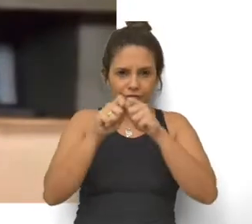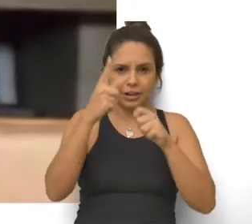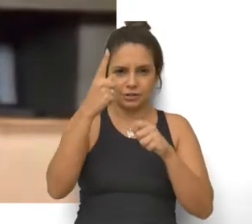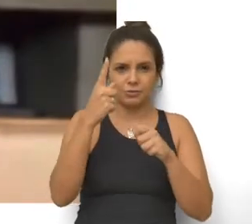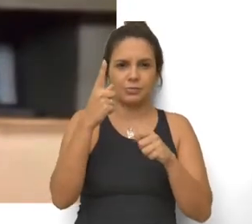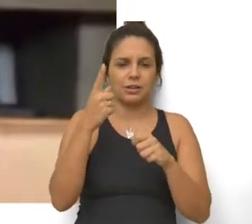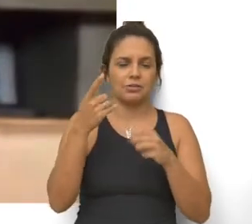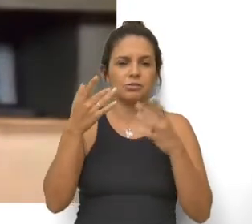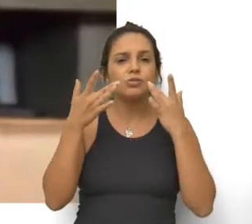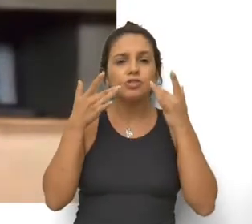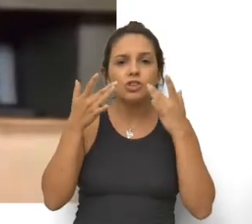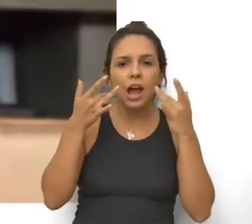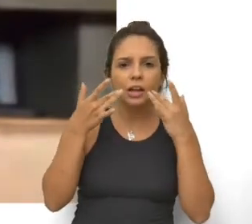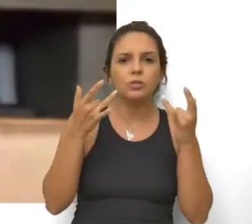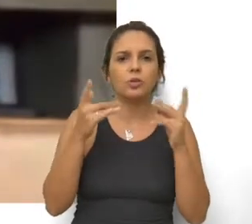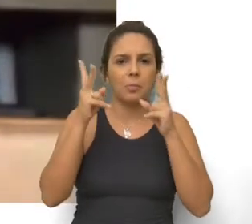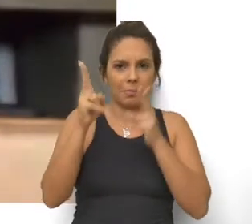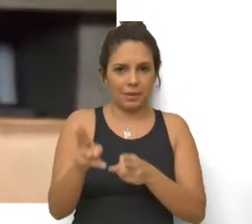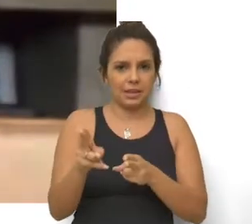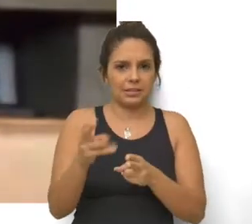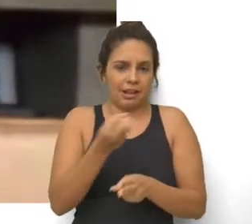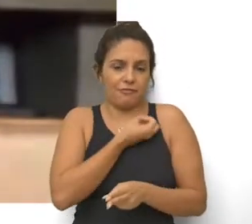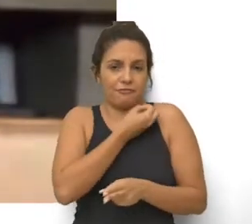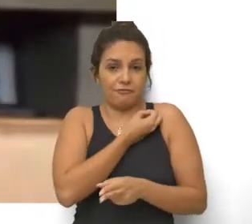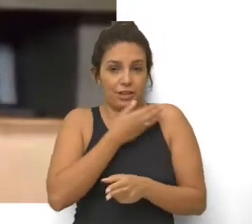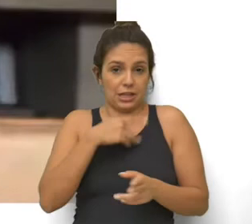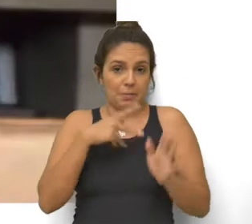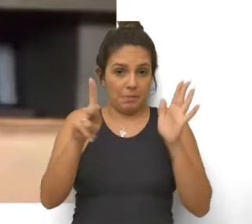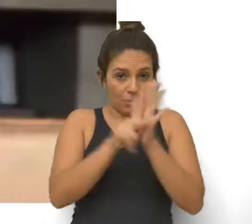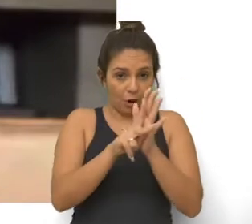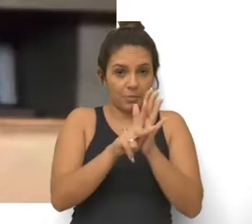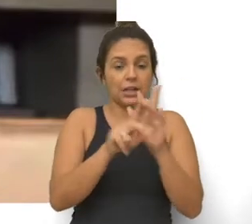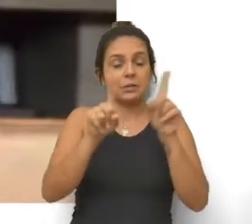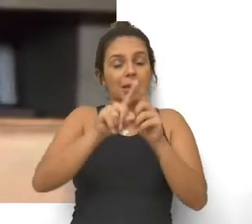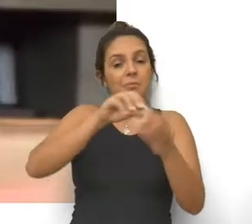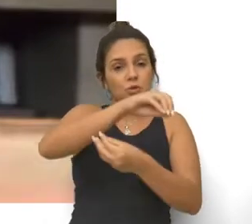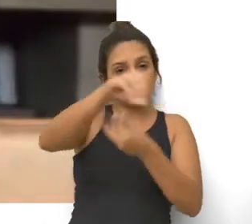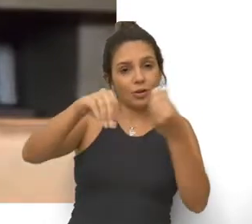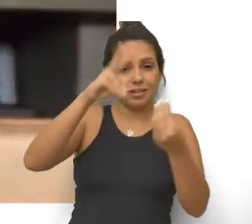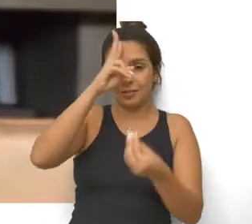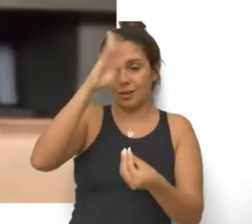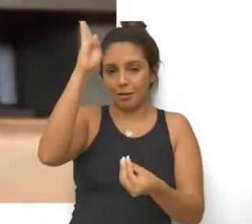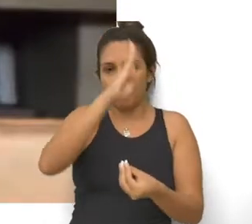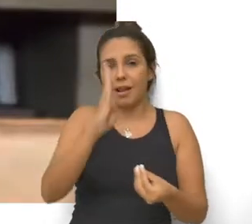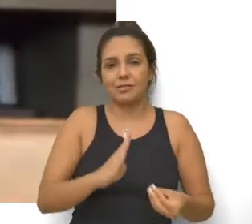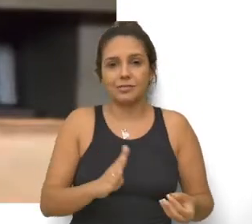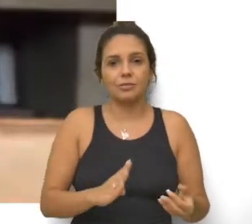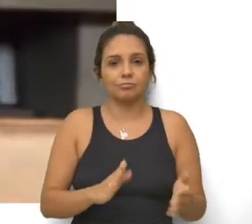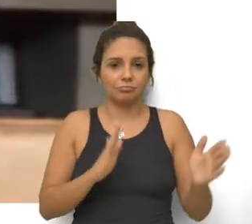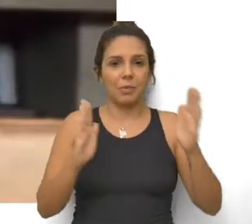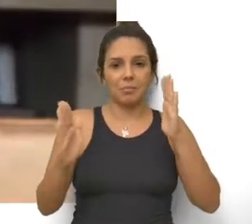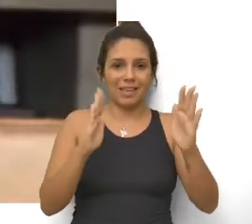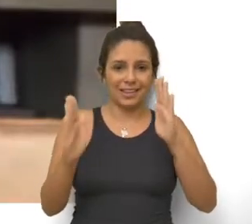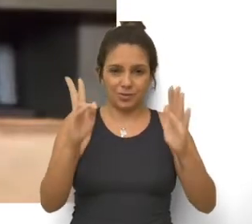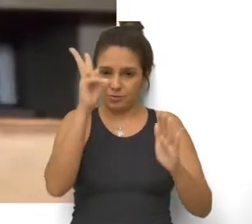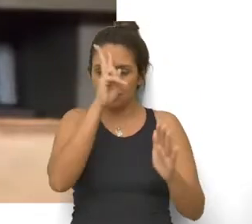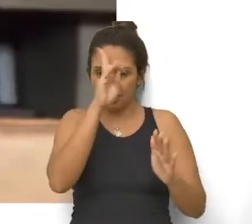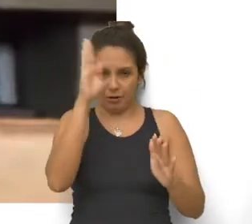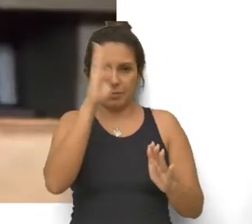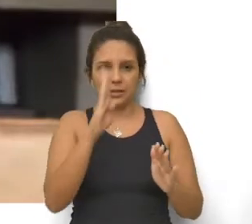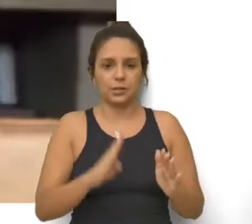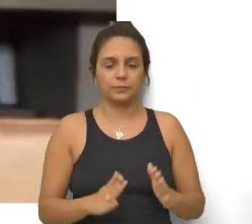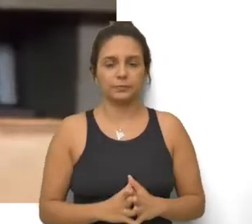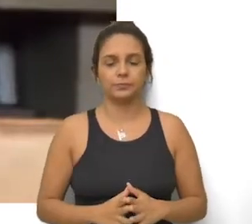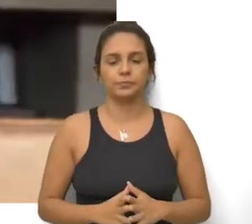uma peça que é, ao mesmo tempo, a vida dela e é, ao mesmo tempo, todo esse período de história recente do